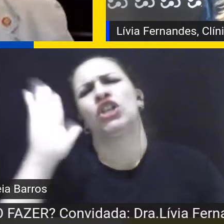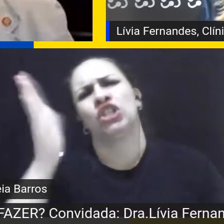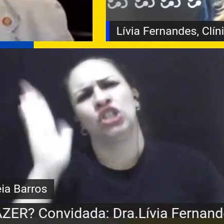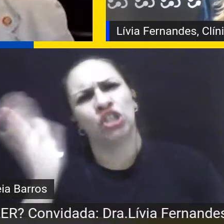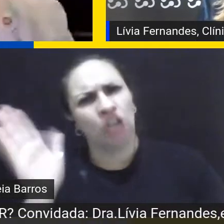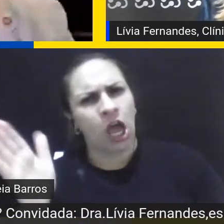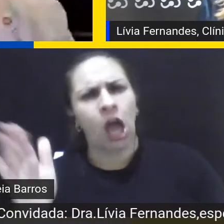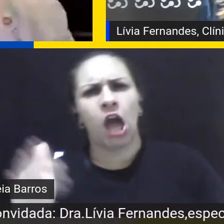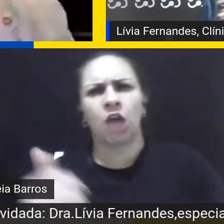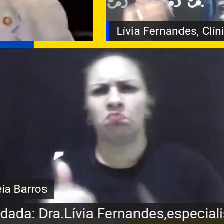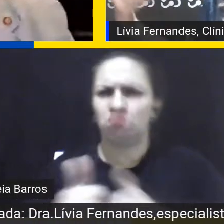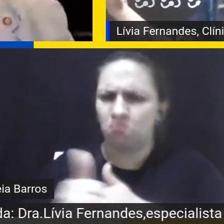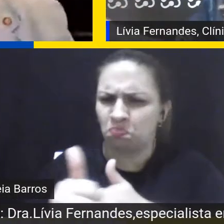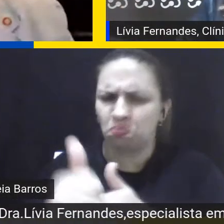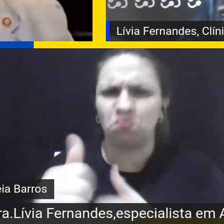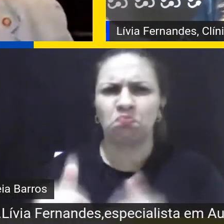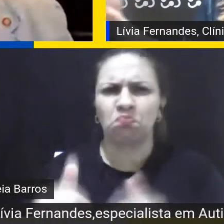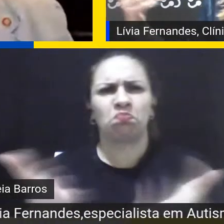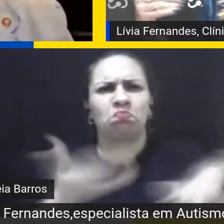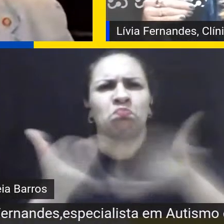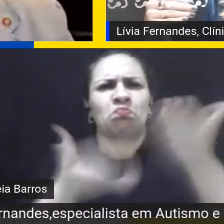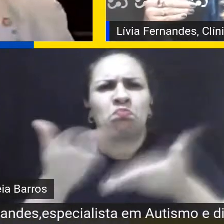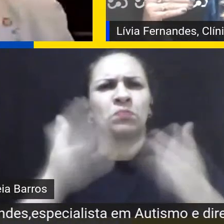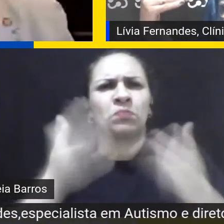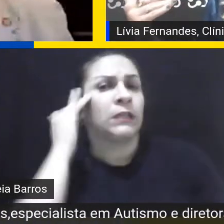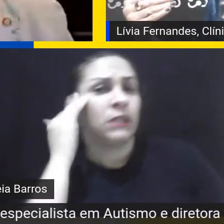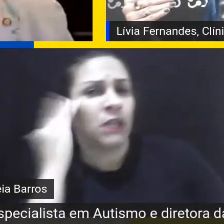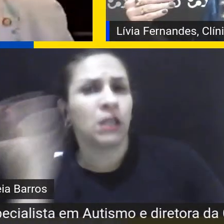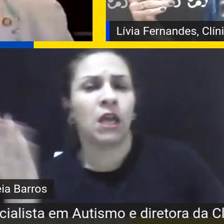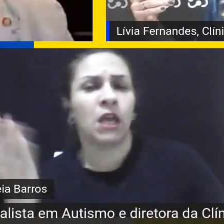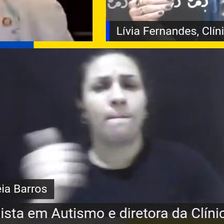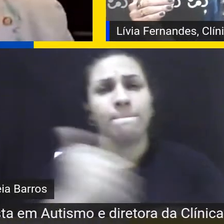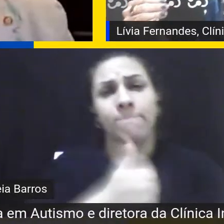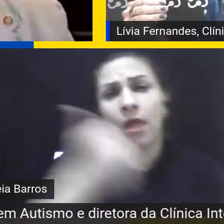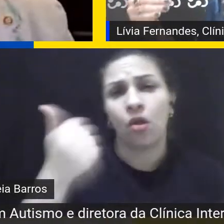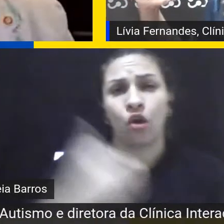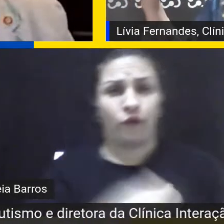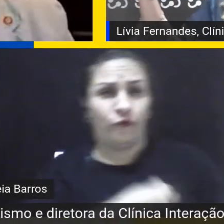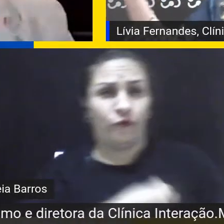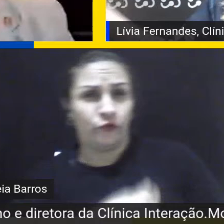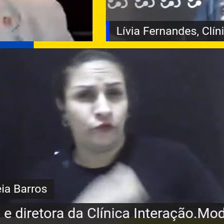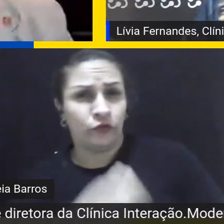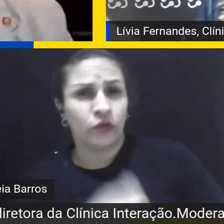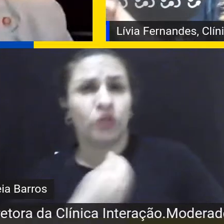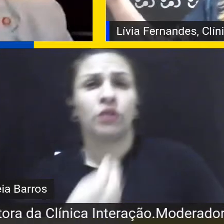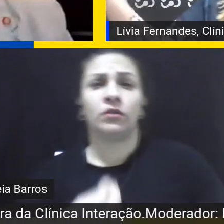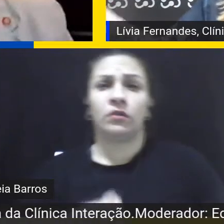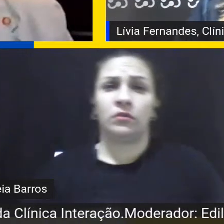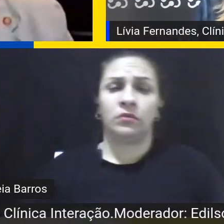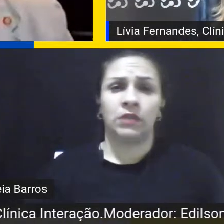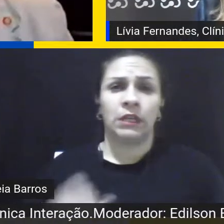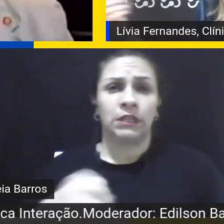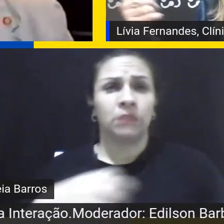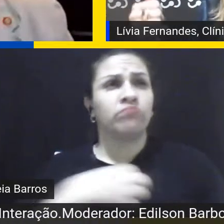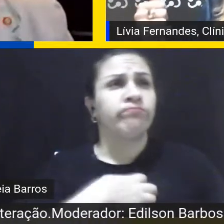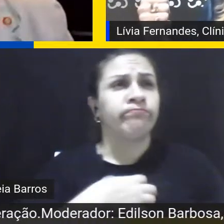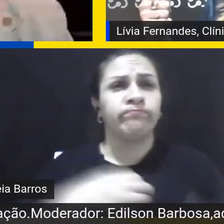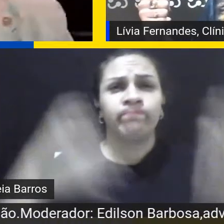seguem terapia para poder se entender, para poder entender quando é que eles vão ter uma crise de